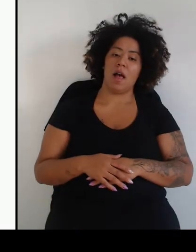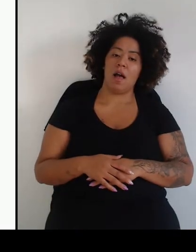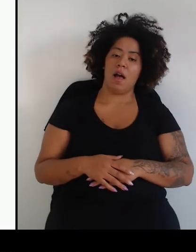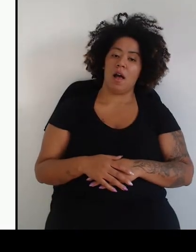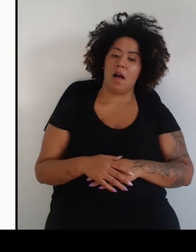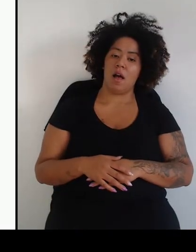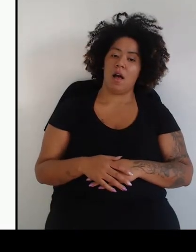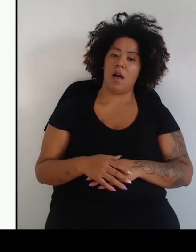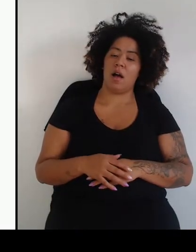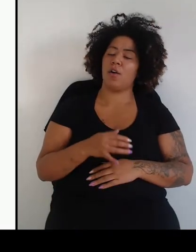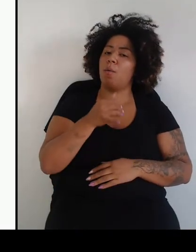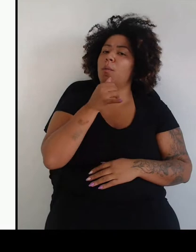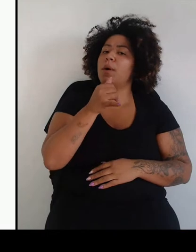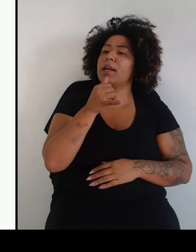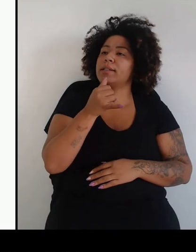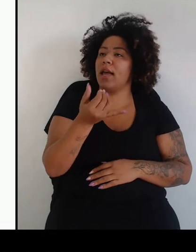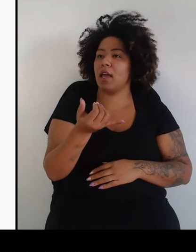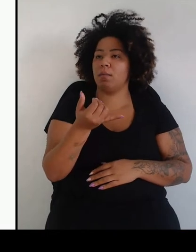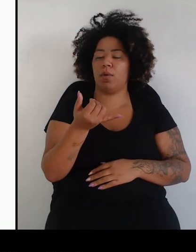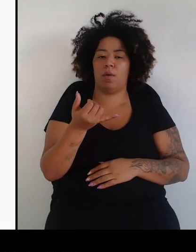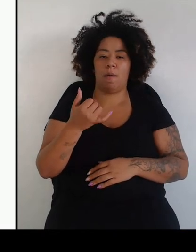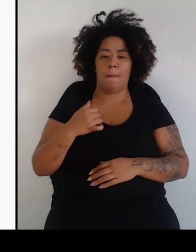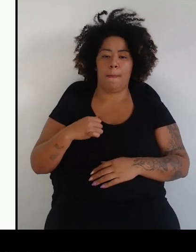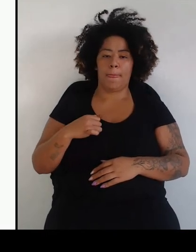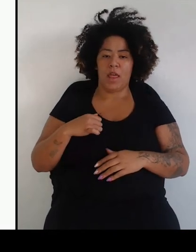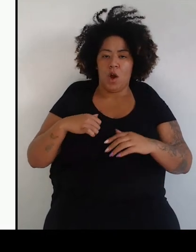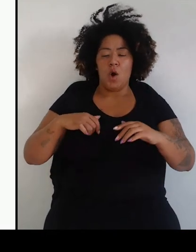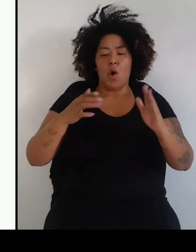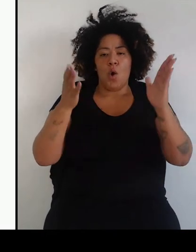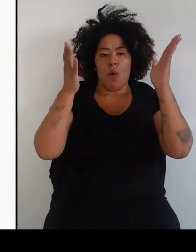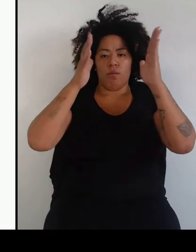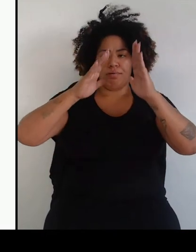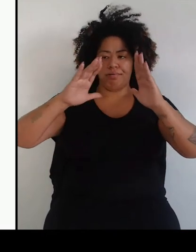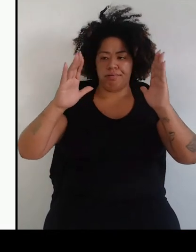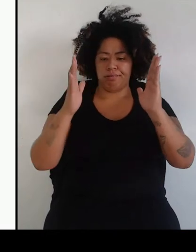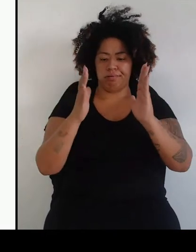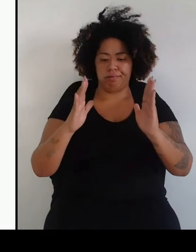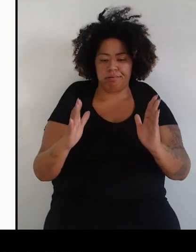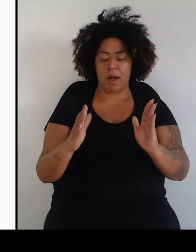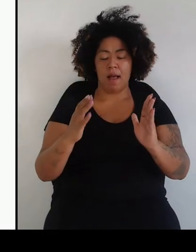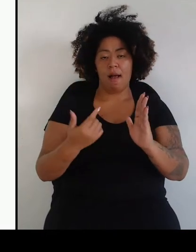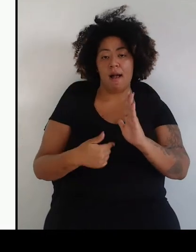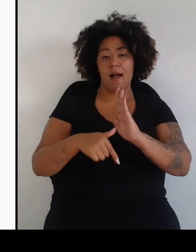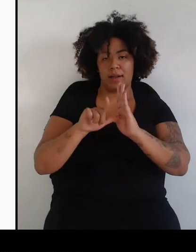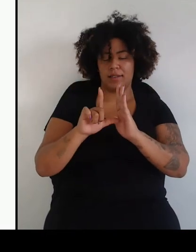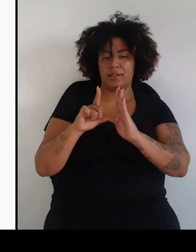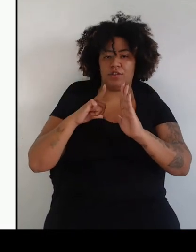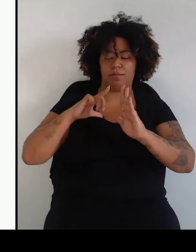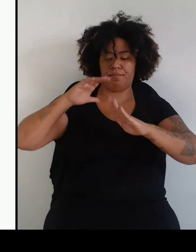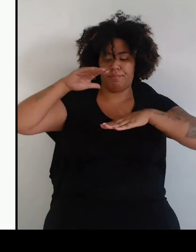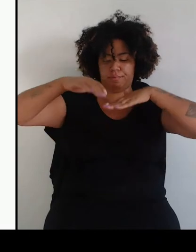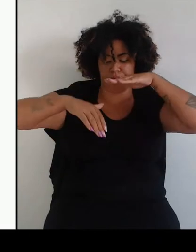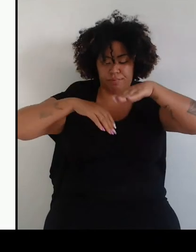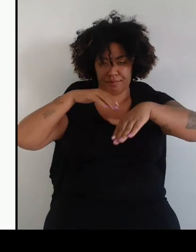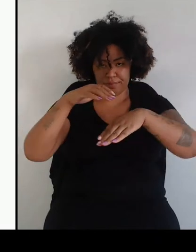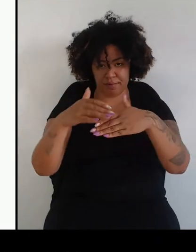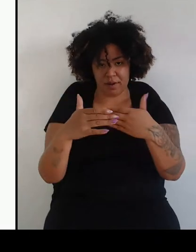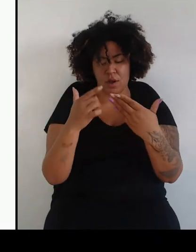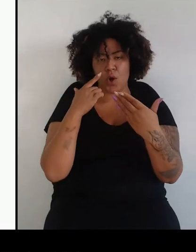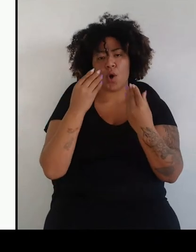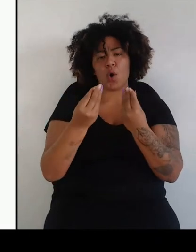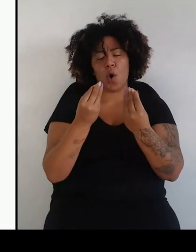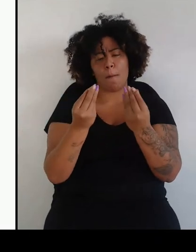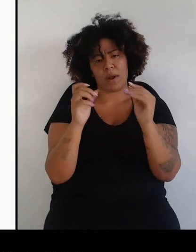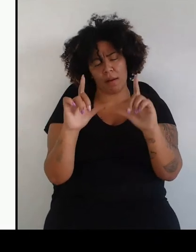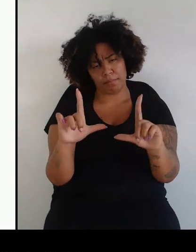da forma do corpo desse mergulhador um pouco antes de entrar post por exemplo uma das